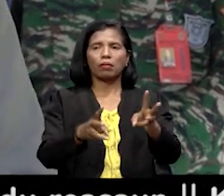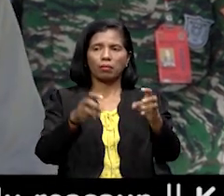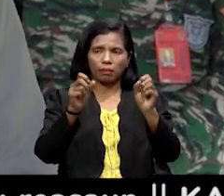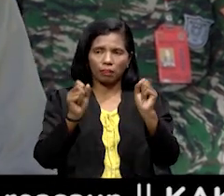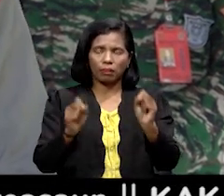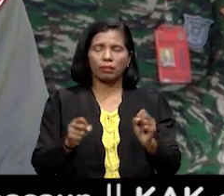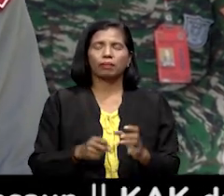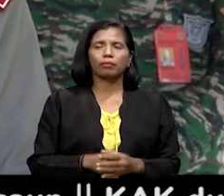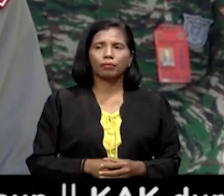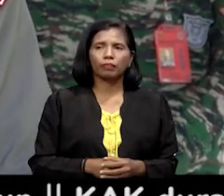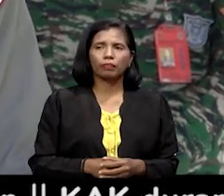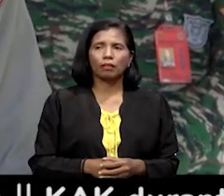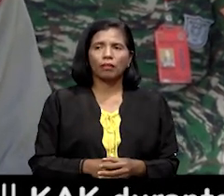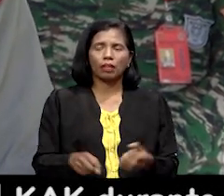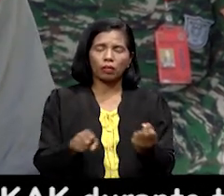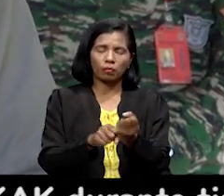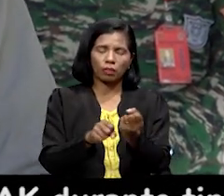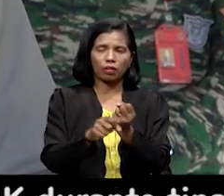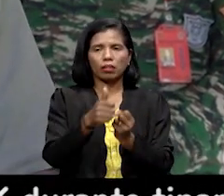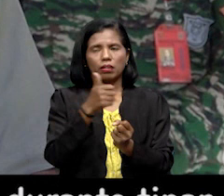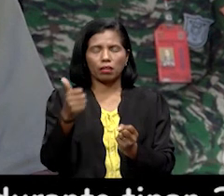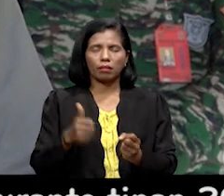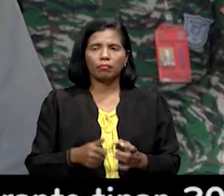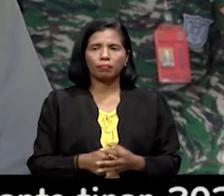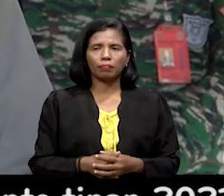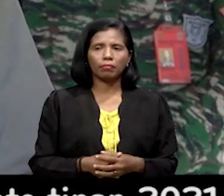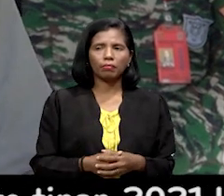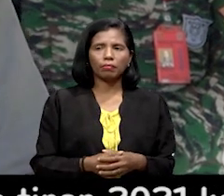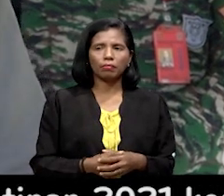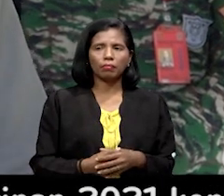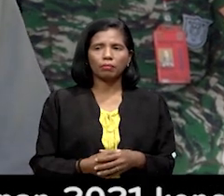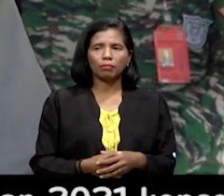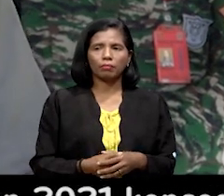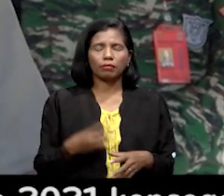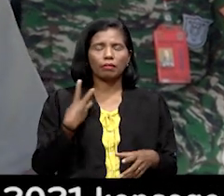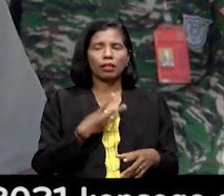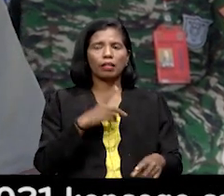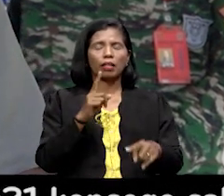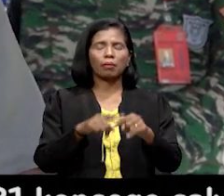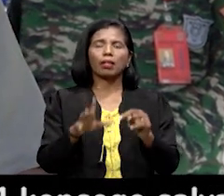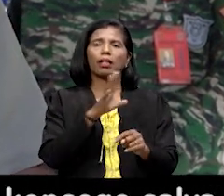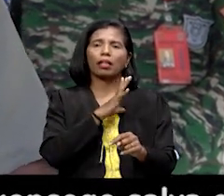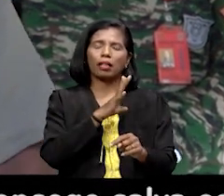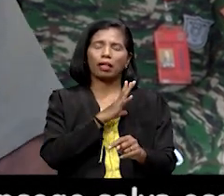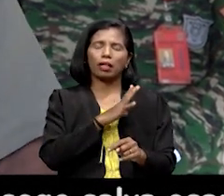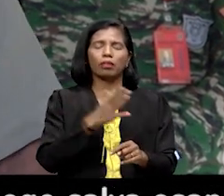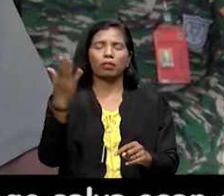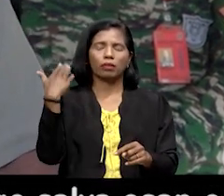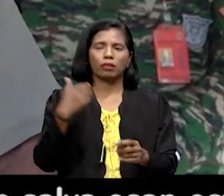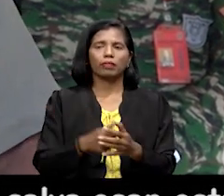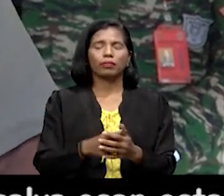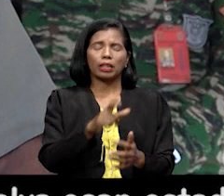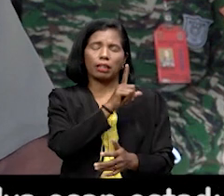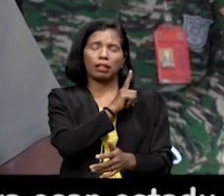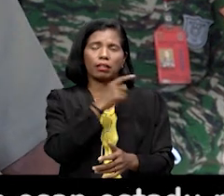Ai tonga ma apoi sira selu kune. Apoi sira selu kune. Agora ita label depende. Ulu funu mo sane sane. Lere anan timor